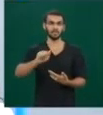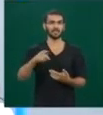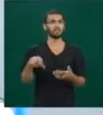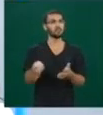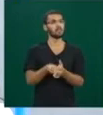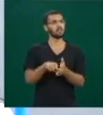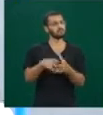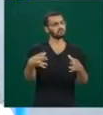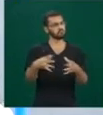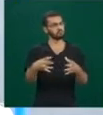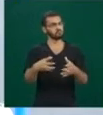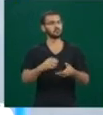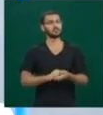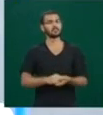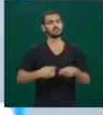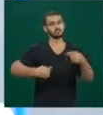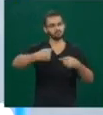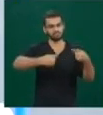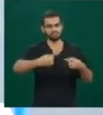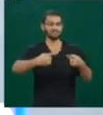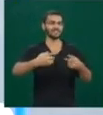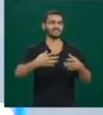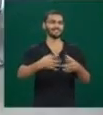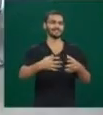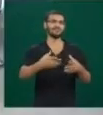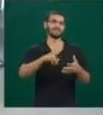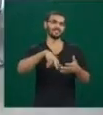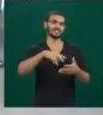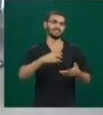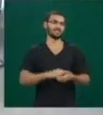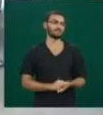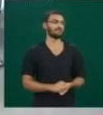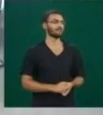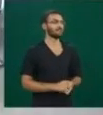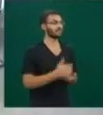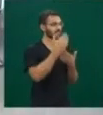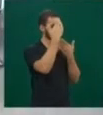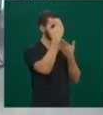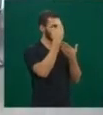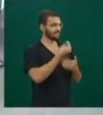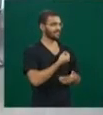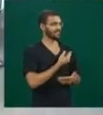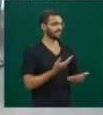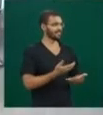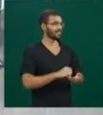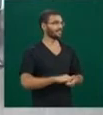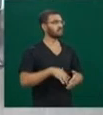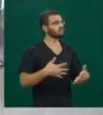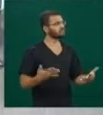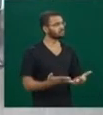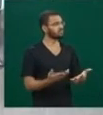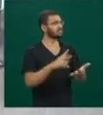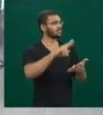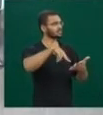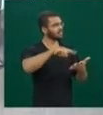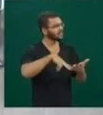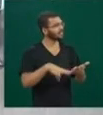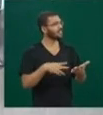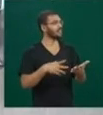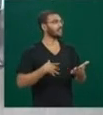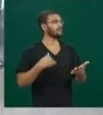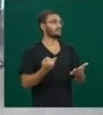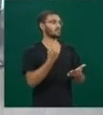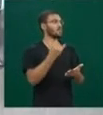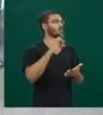em Uberlândia. Samita, muito obrigado pela presença aqui hoje. Obrigada. Quando a gente fala, primeiramente, estimular o hábito da leitura, isso é fundamental na formação de todo mundo, não só